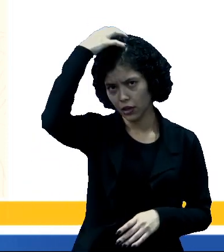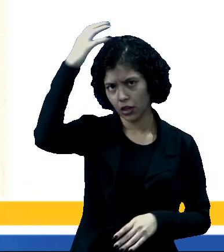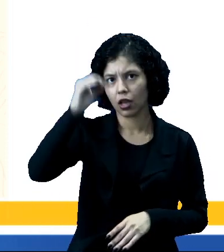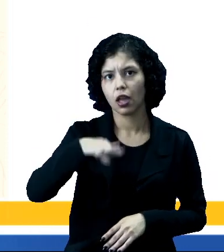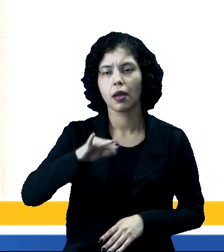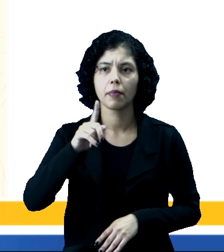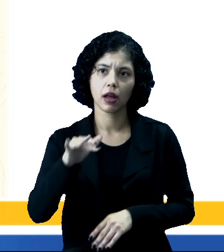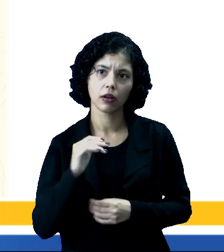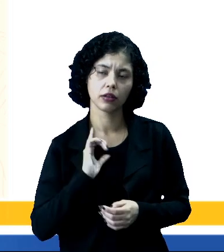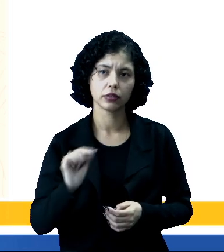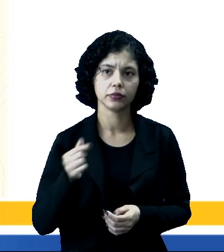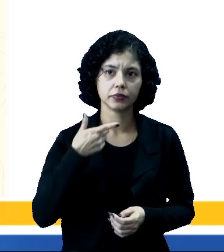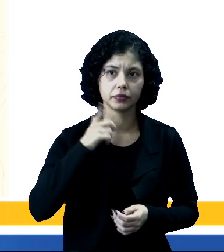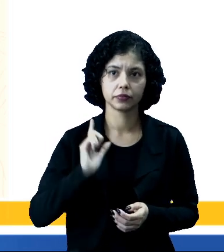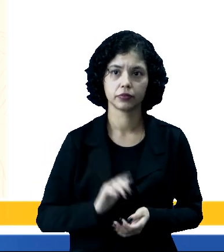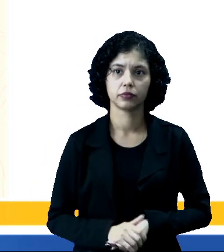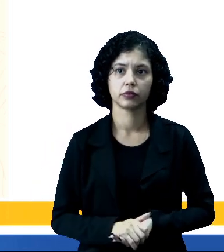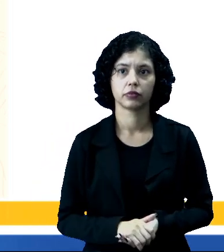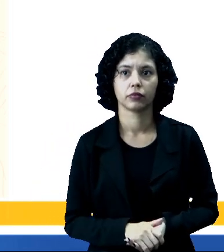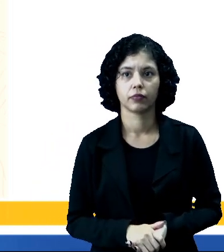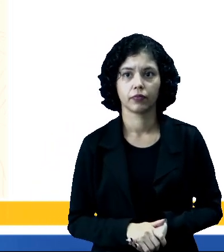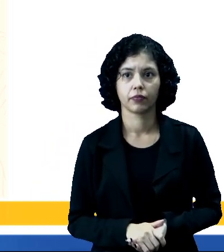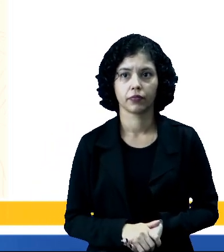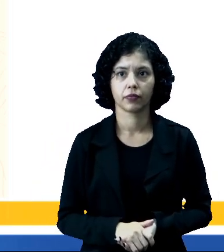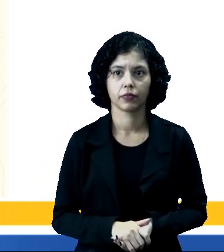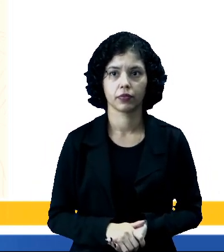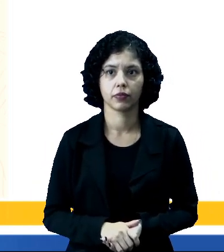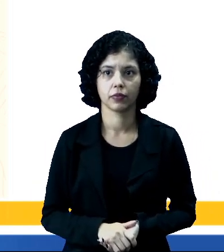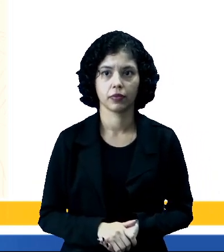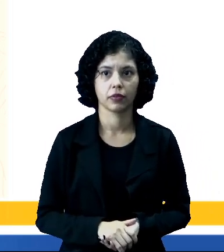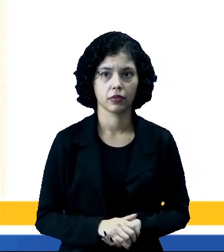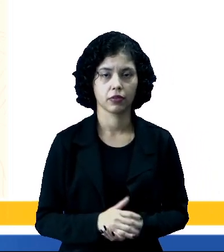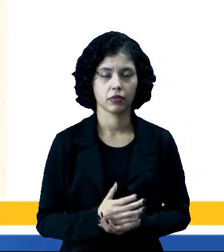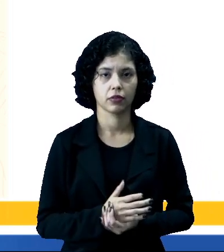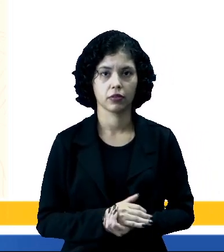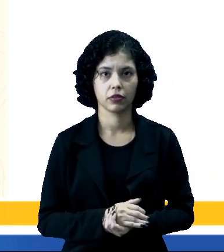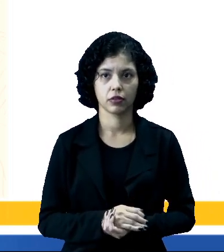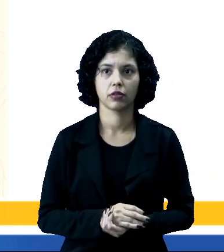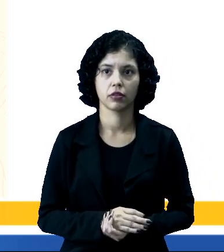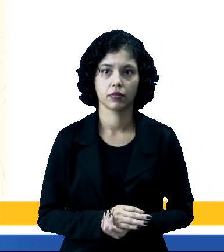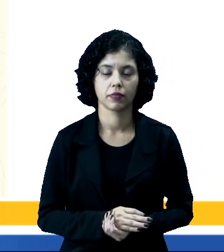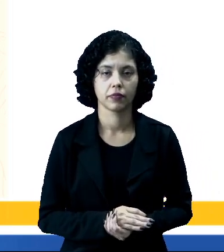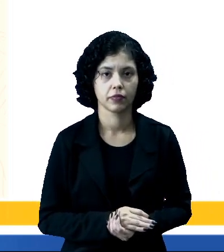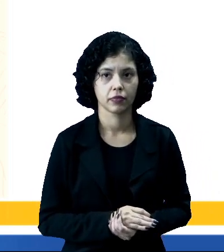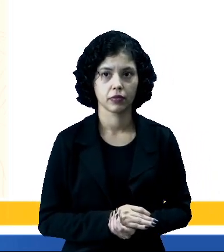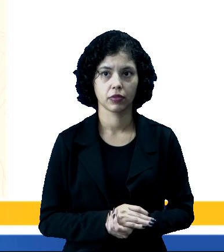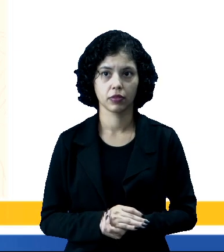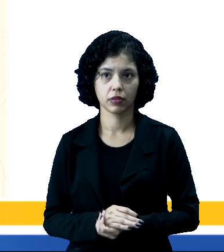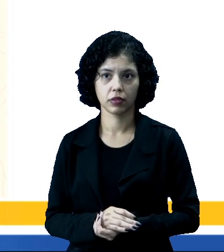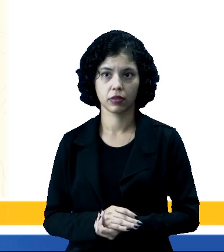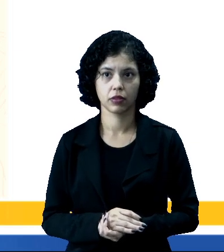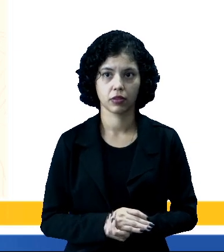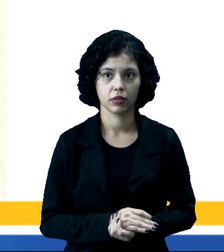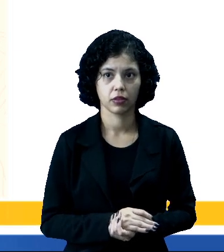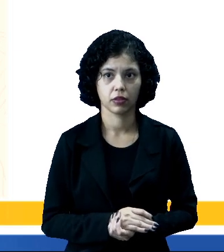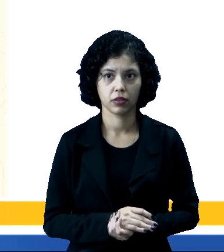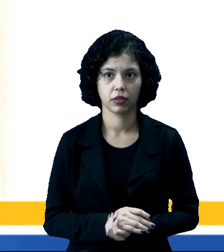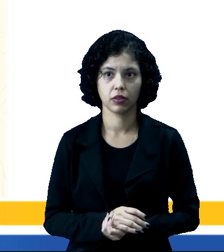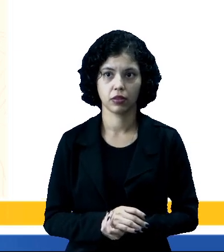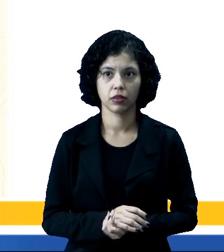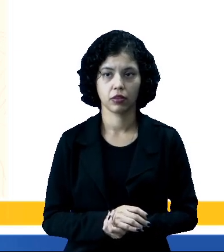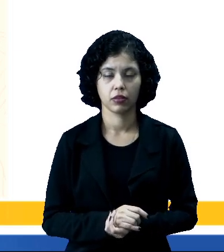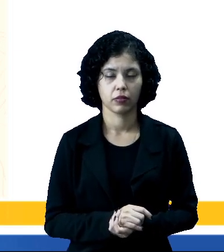Ele me disse antes de sair. Laura disse, que se melhore, né? Esteba, hagamos